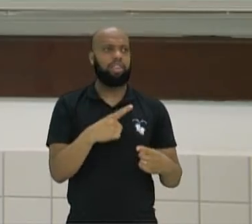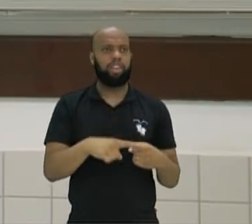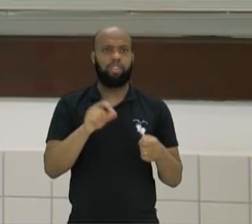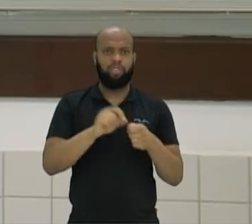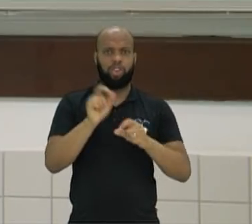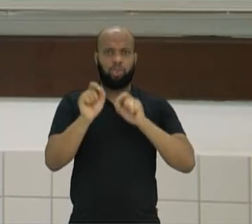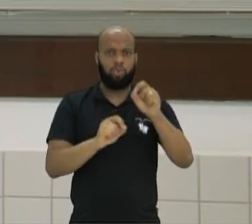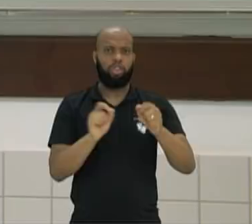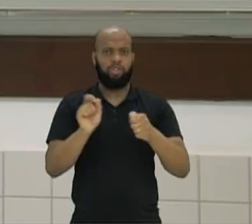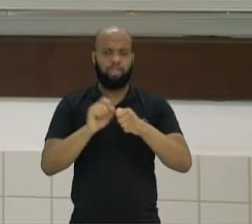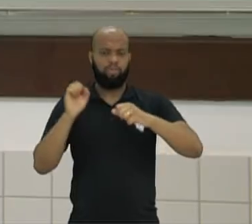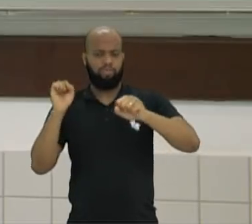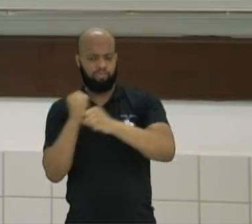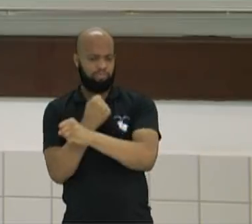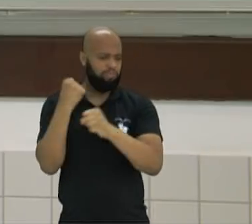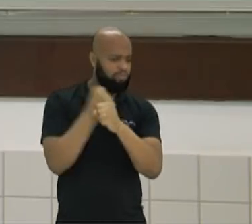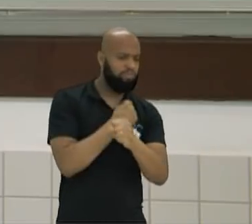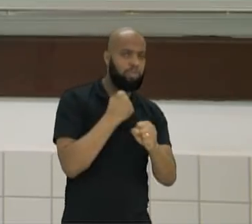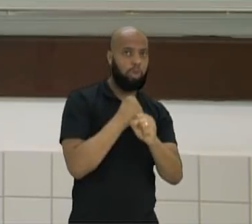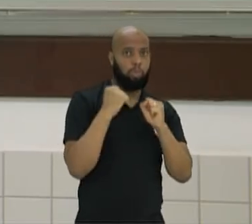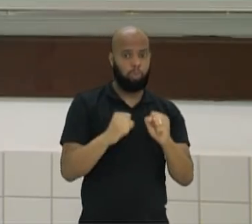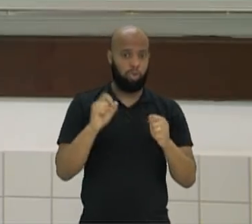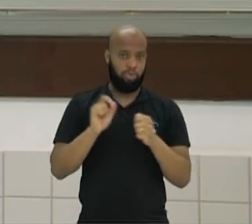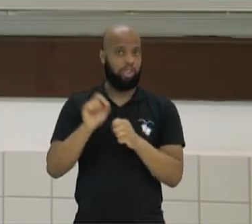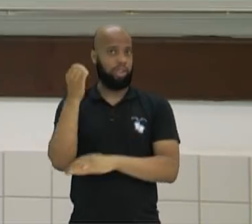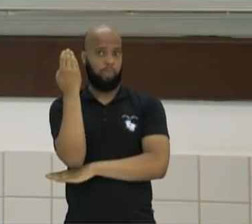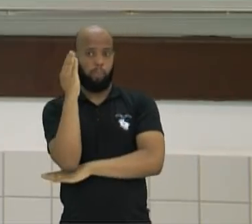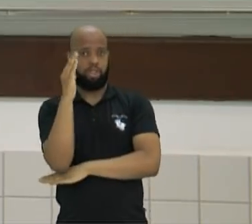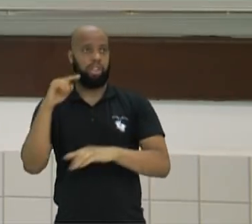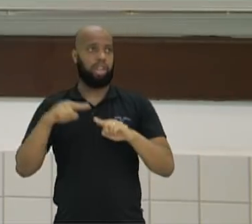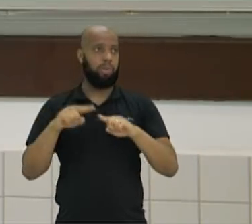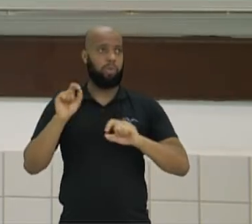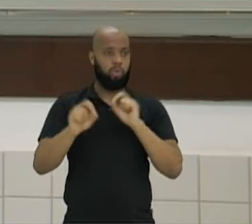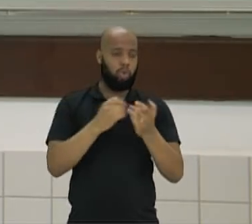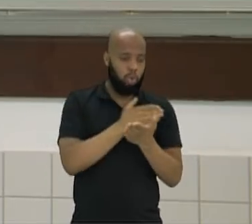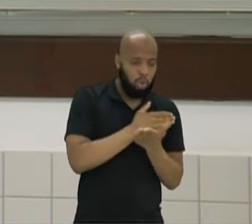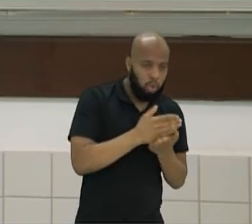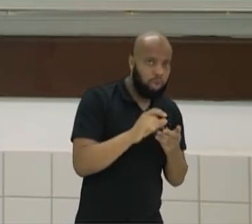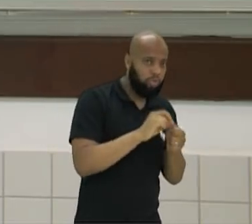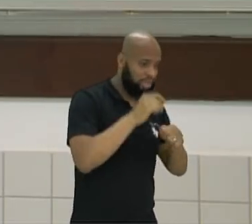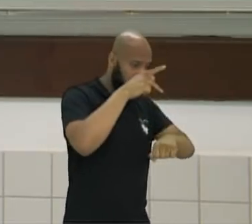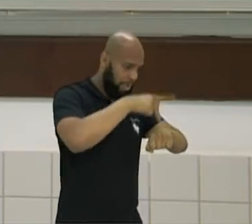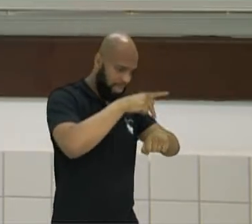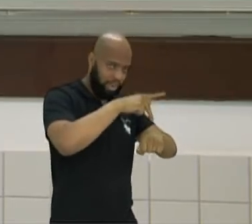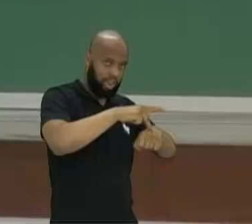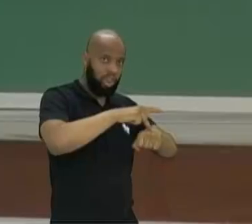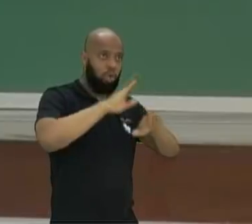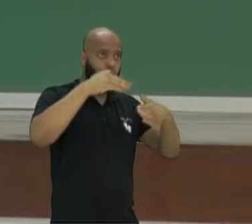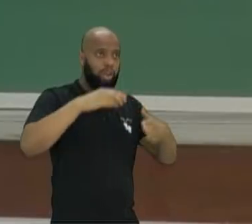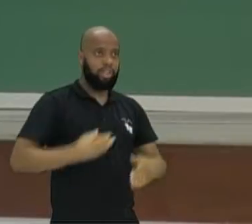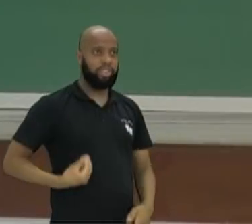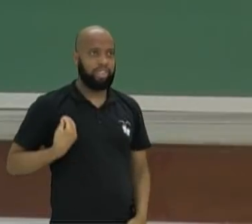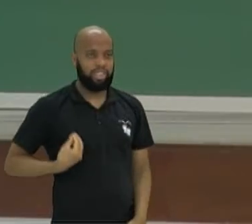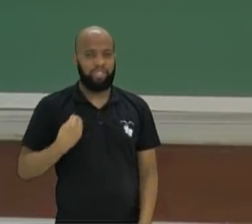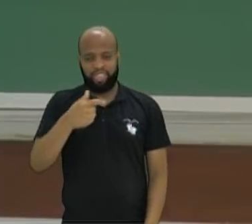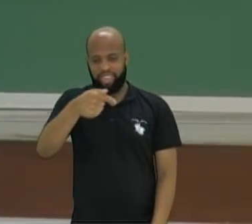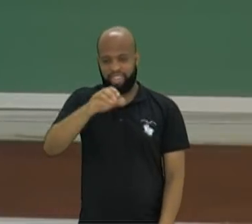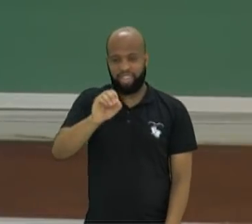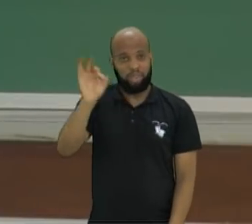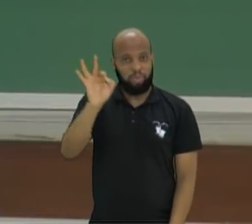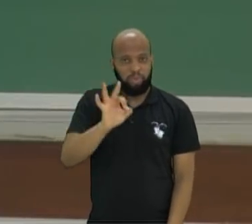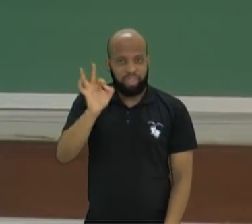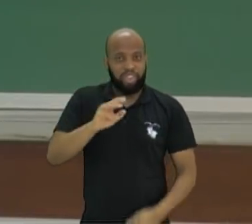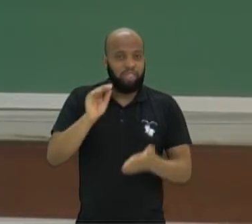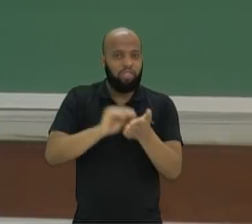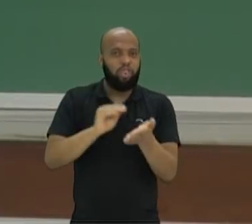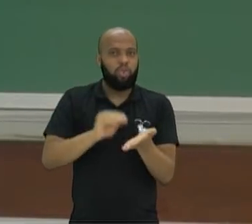uma baita de uma construção, poderia fazer de madeira, como diz o outro, né? Mas ele começou construindo de pedra. Quando estava lá por uns 70%,